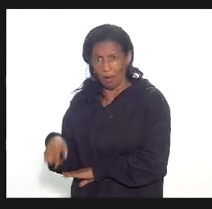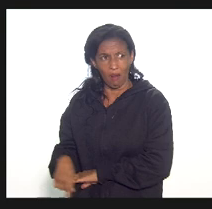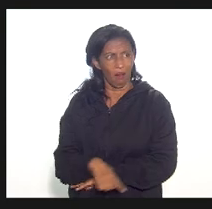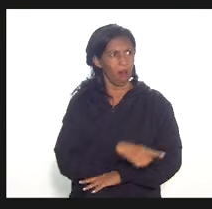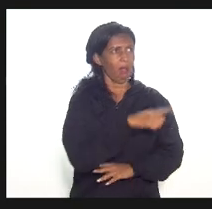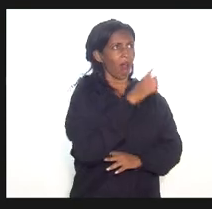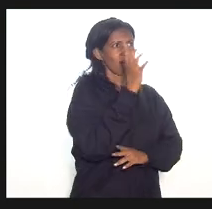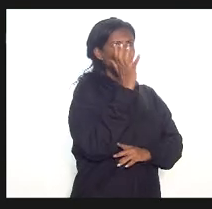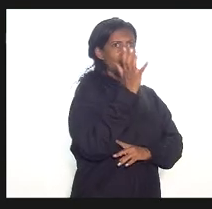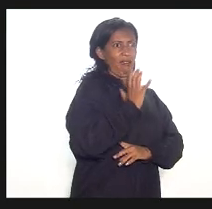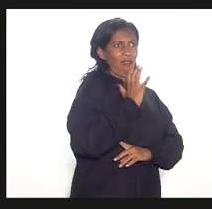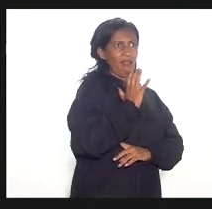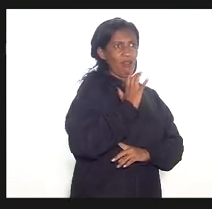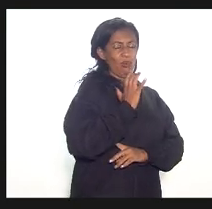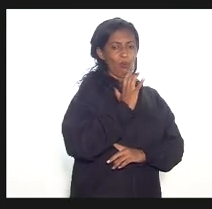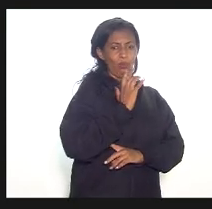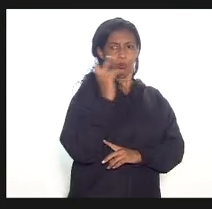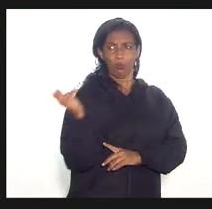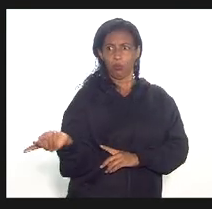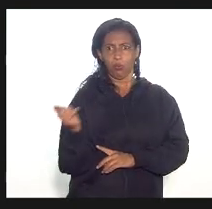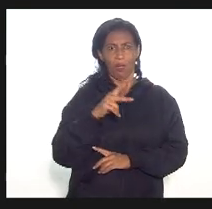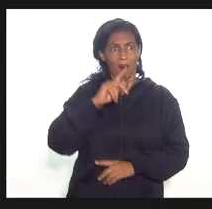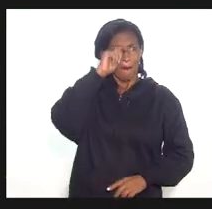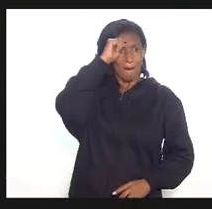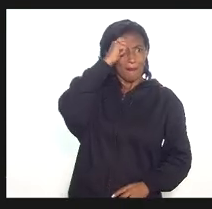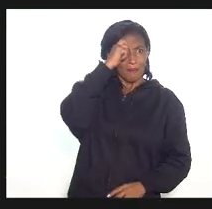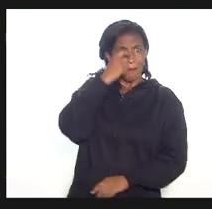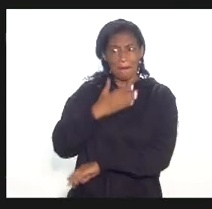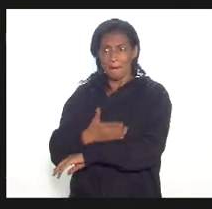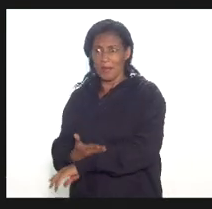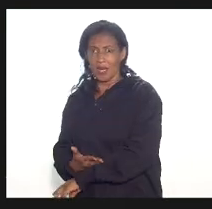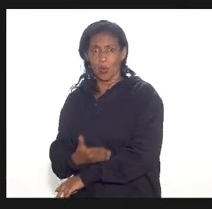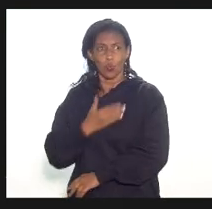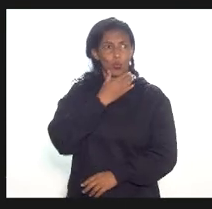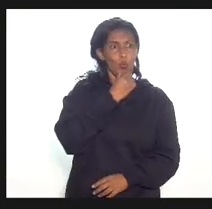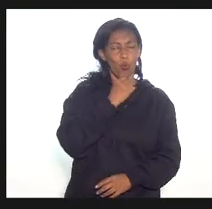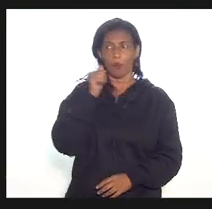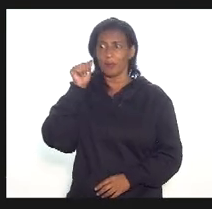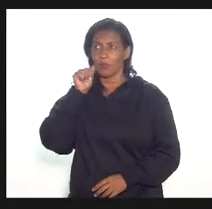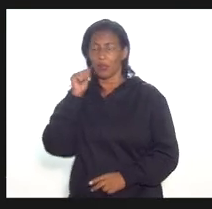do rico e do pobre do negro e do branco do homem e da mulher